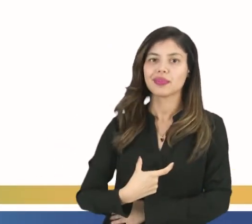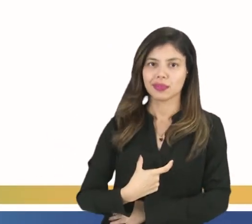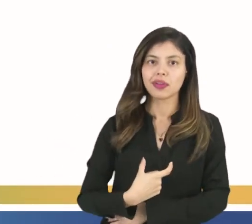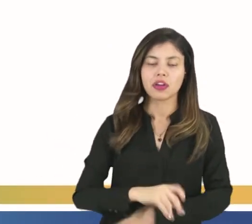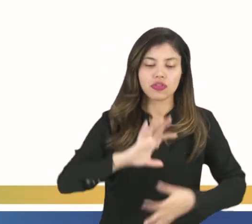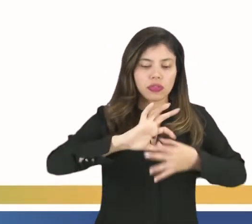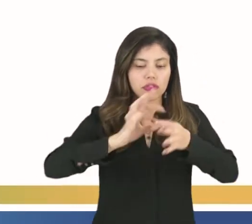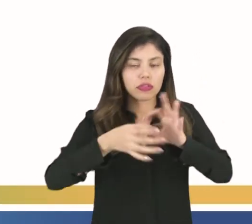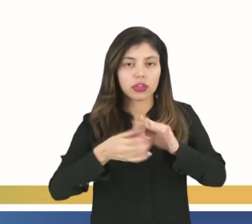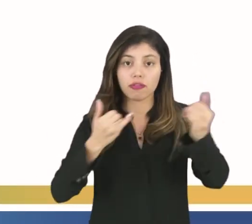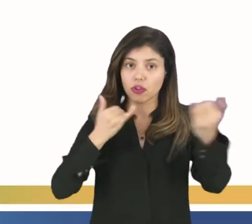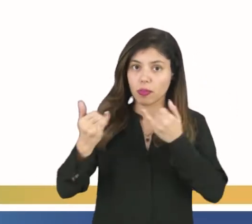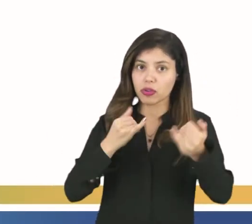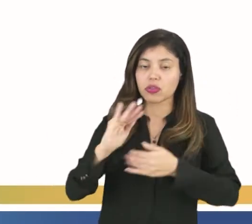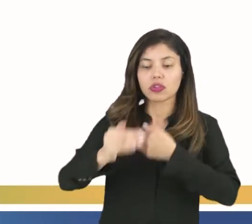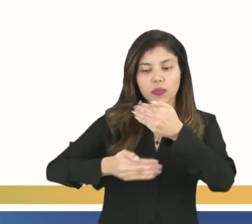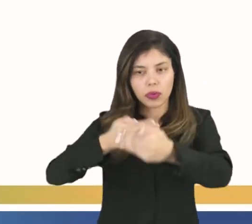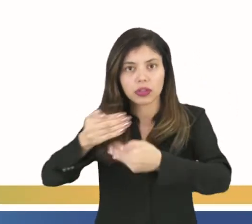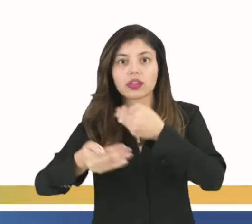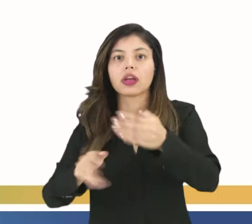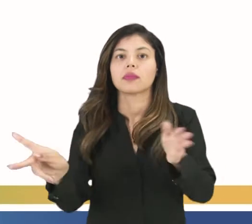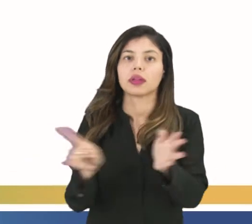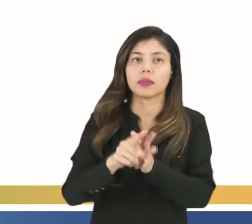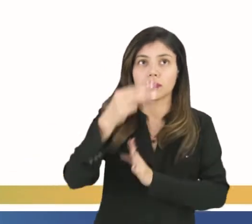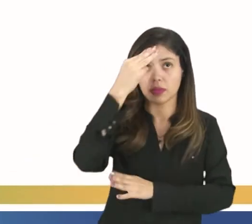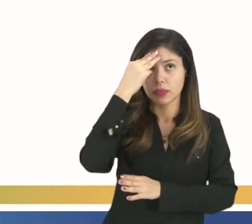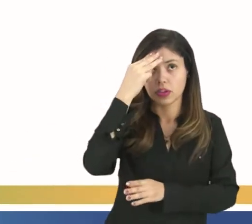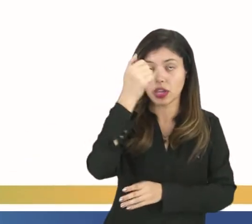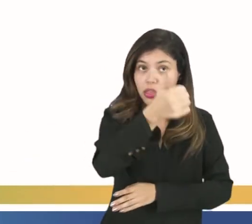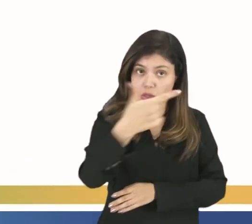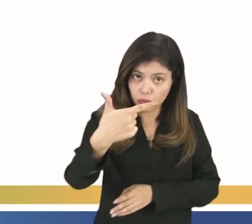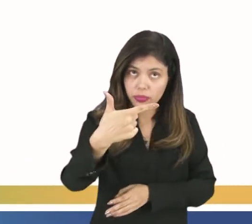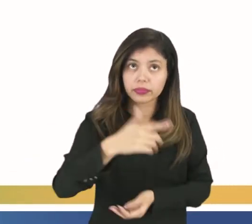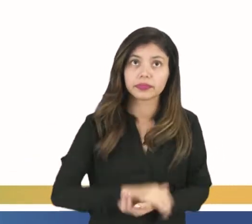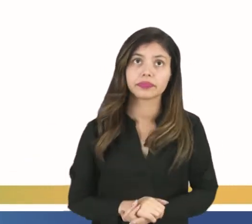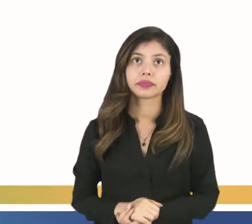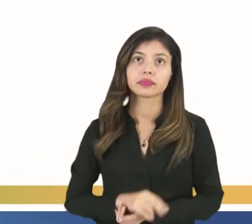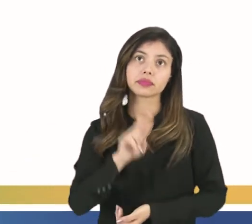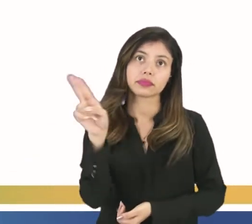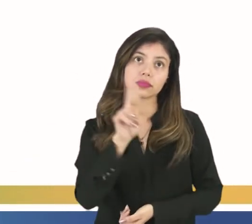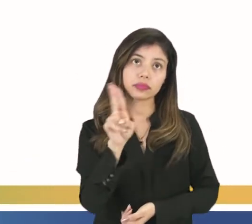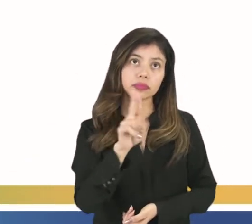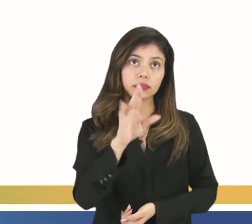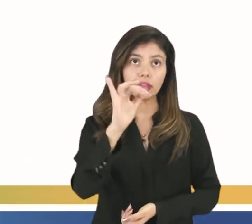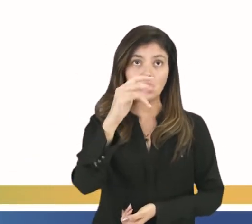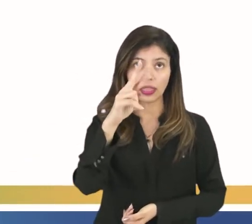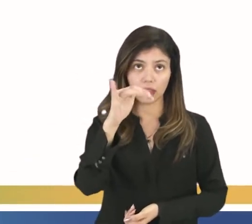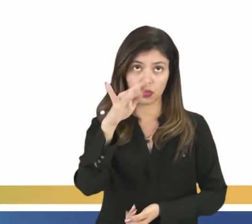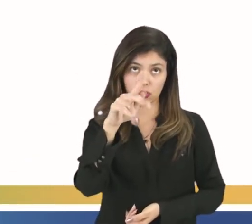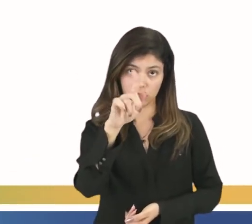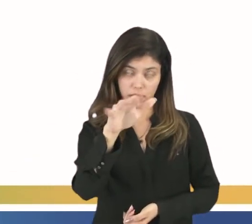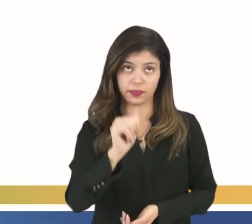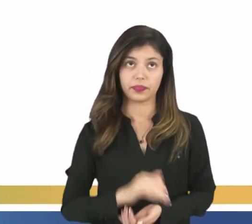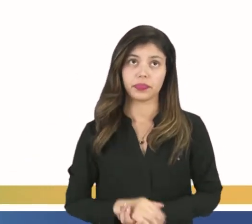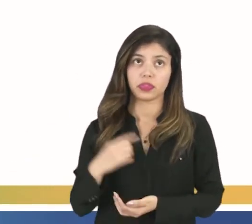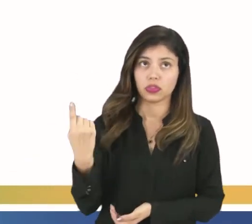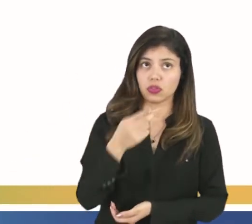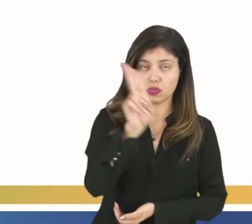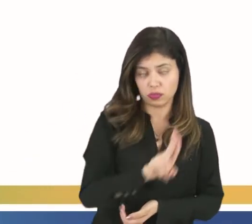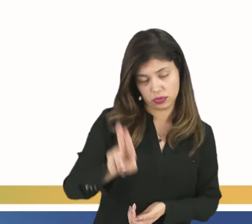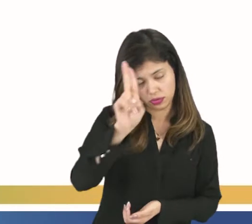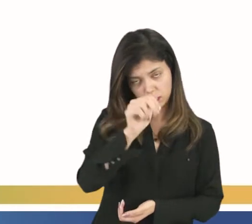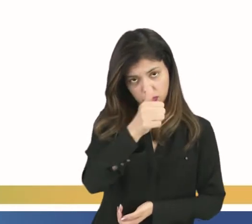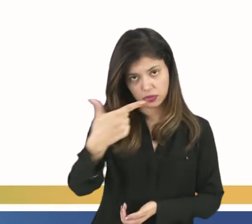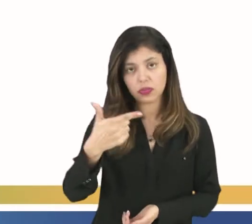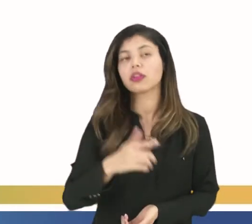as informações que são processadas pela minha mente. São 12, né, que ele também chamou de categorias. E nós usamos as